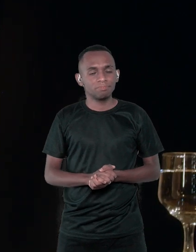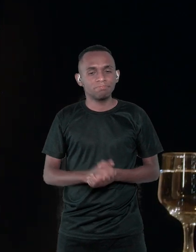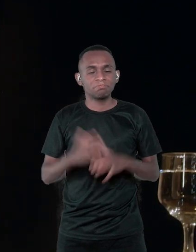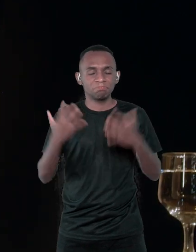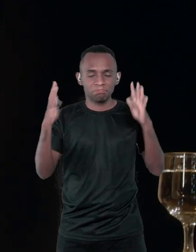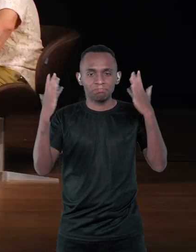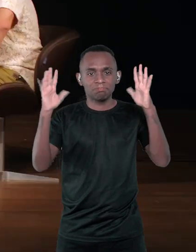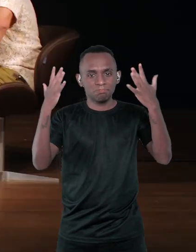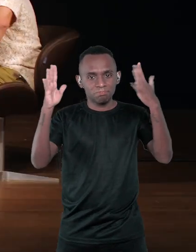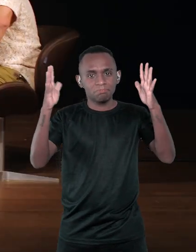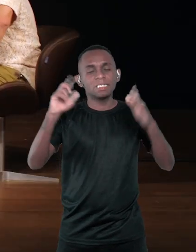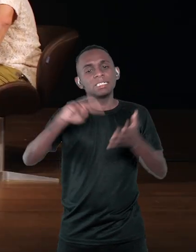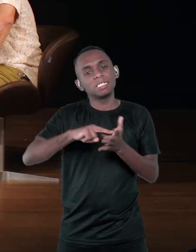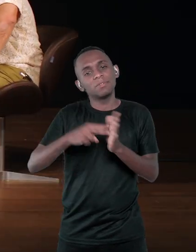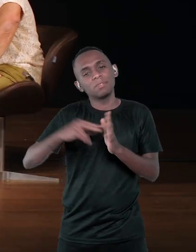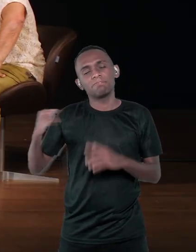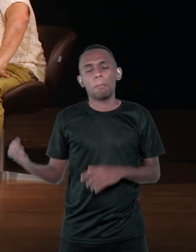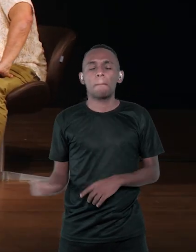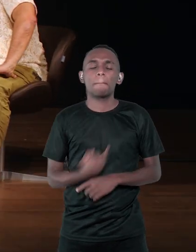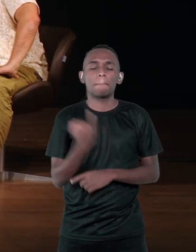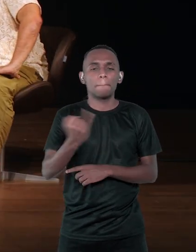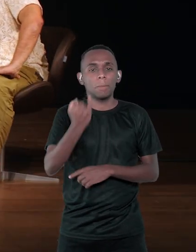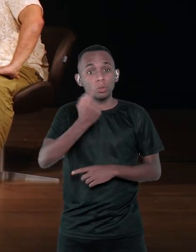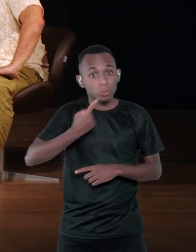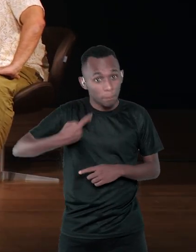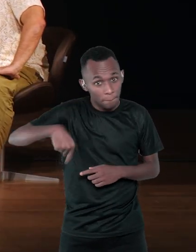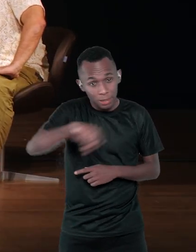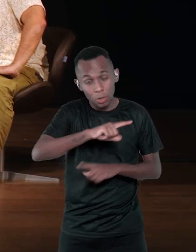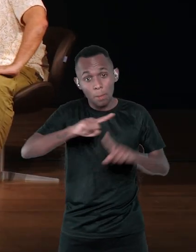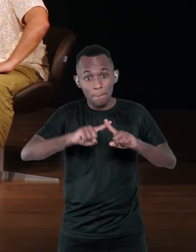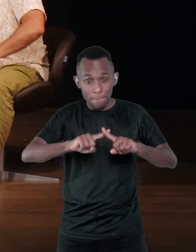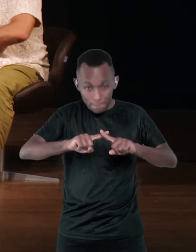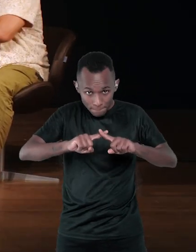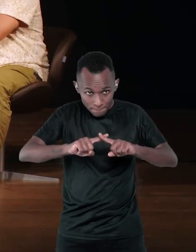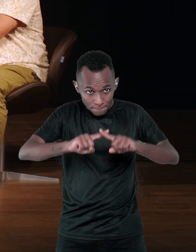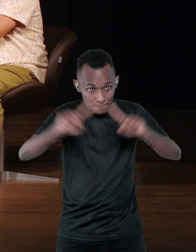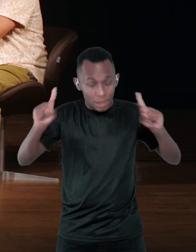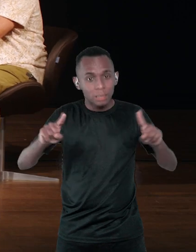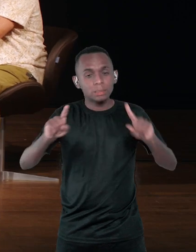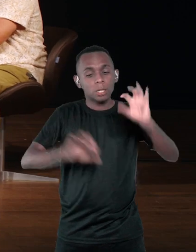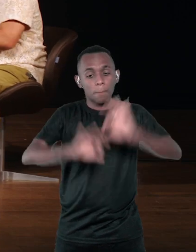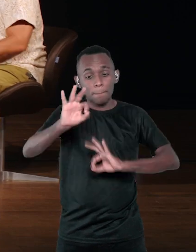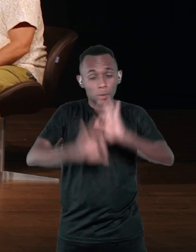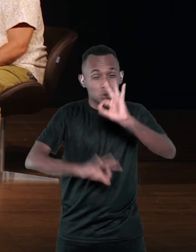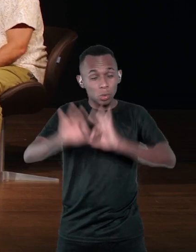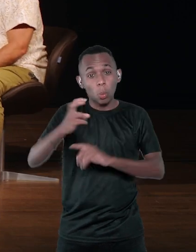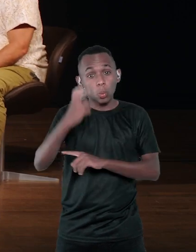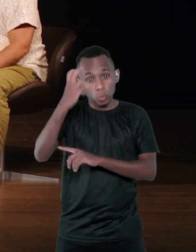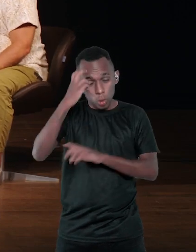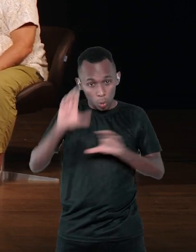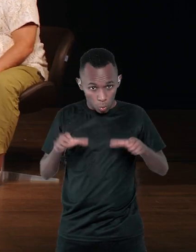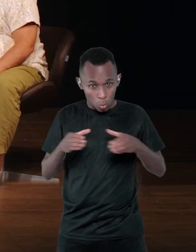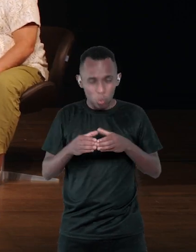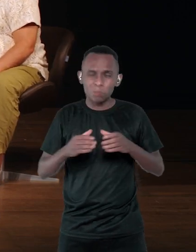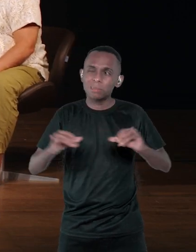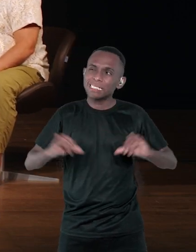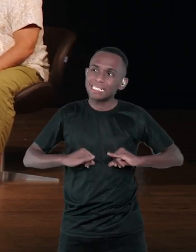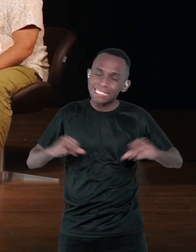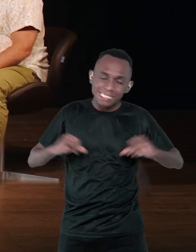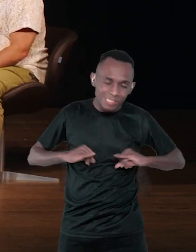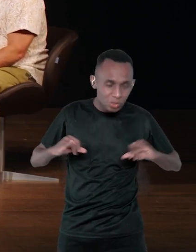Isso é muito importante para a gente. Só quem da produção cultural sofreu